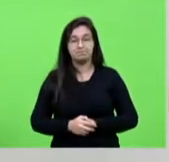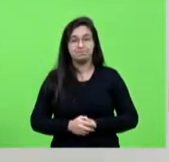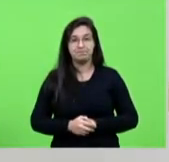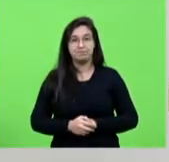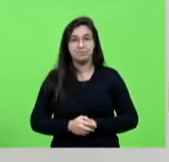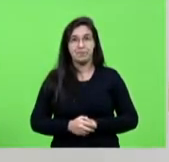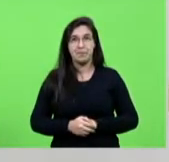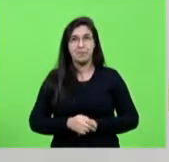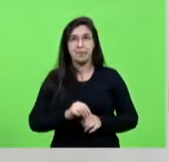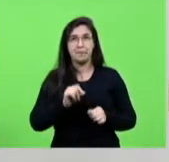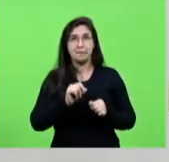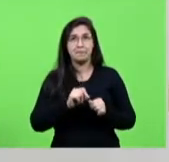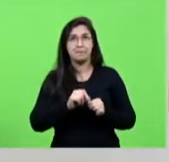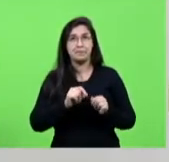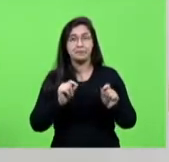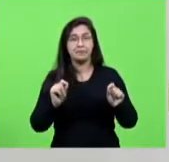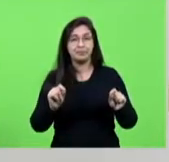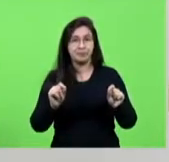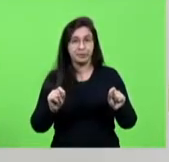Foi feita